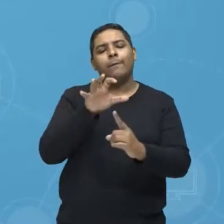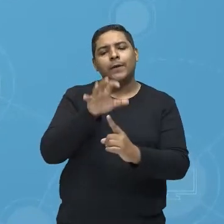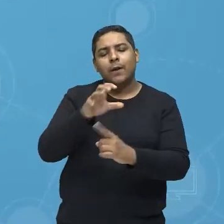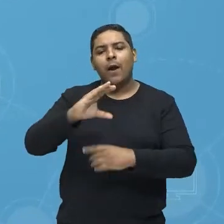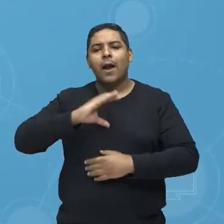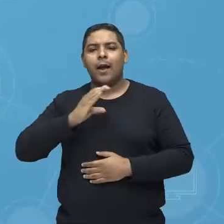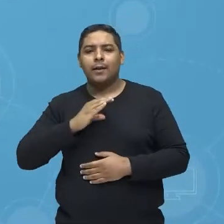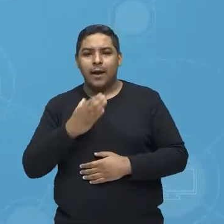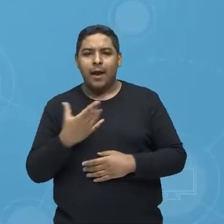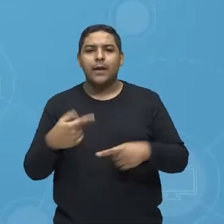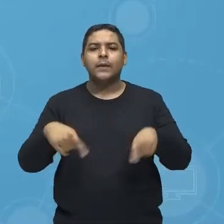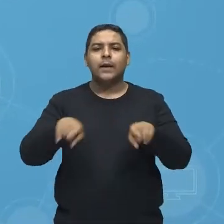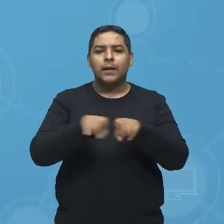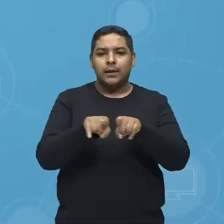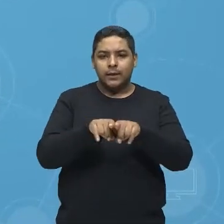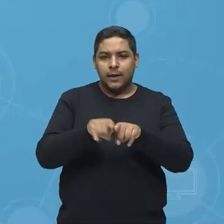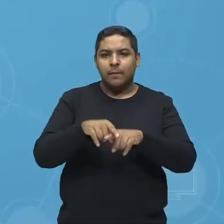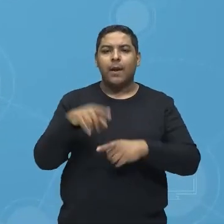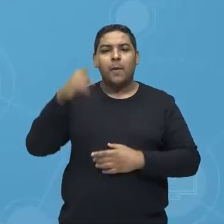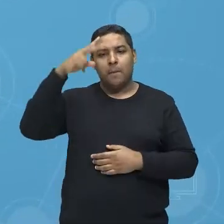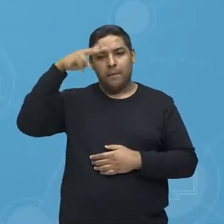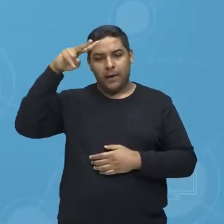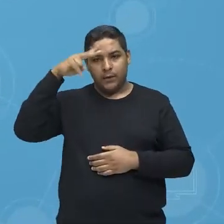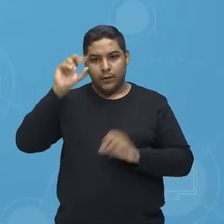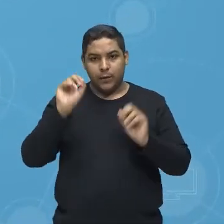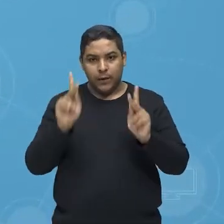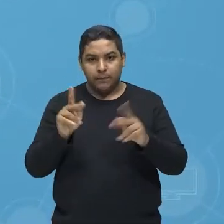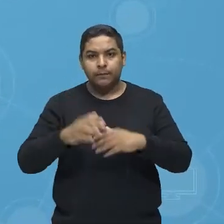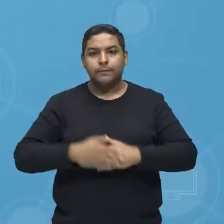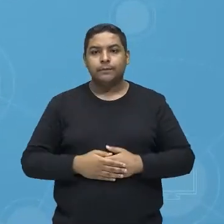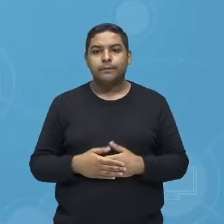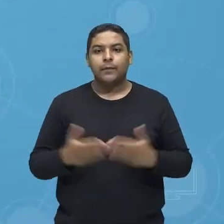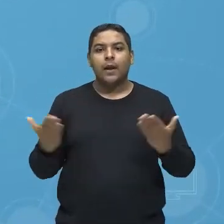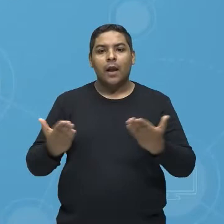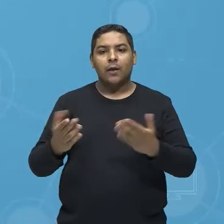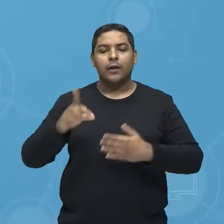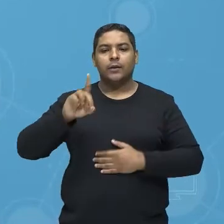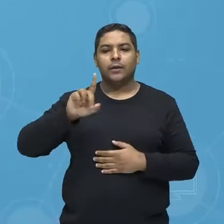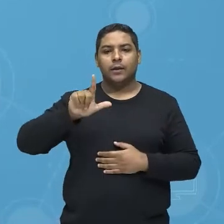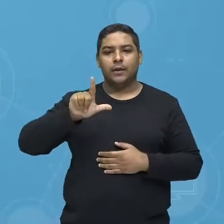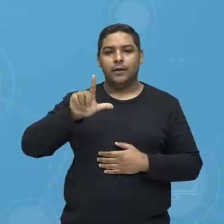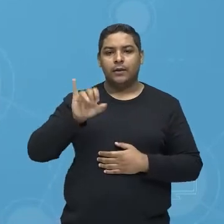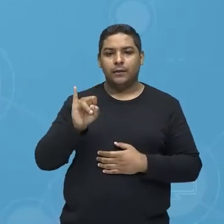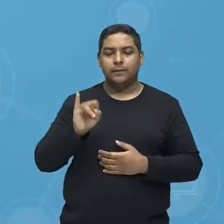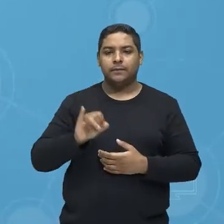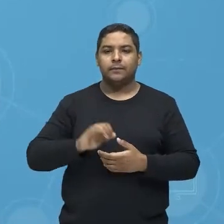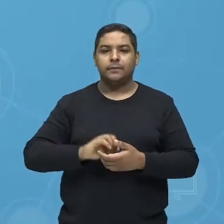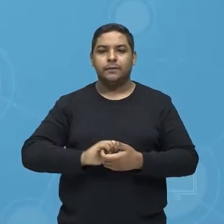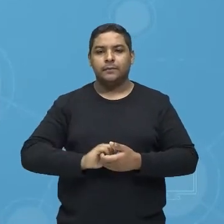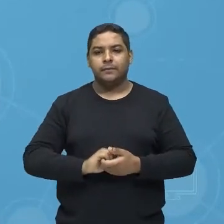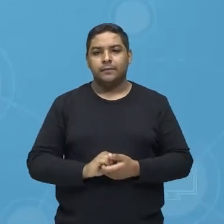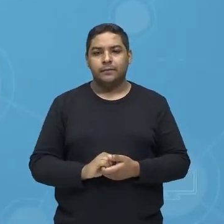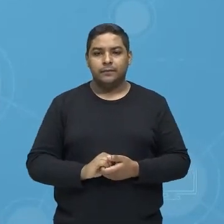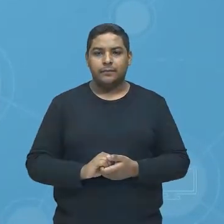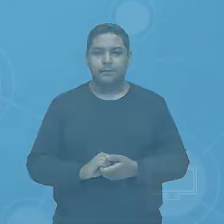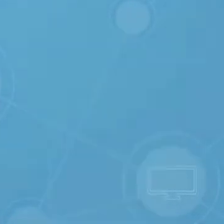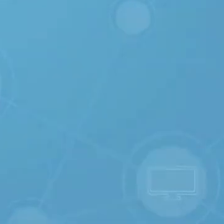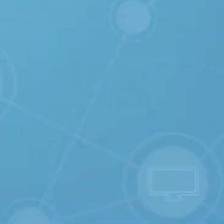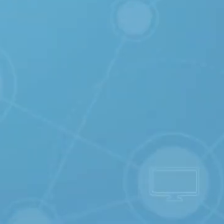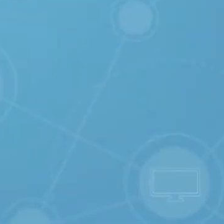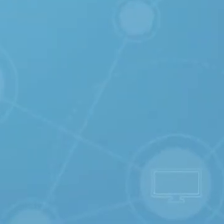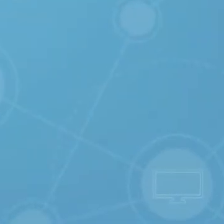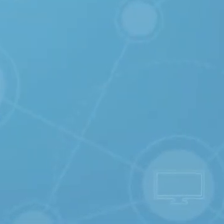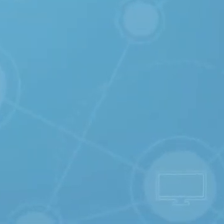Canadá e acaba influenciando o México, tá certo, gente? Agora vamos para a nossa dinâmica local interativa.